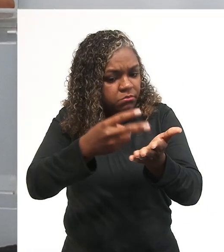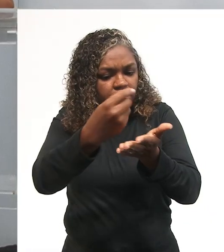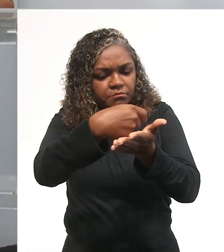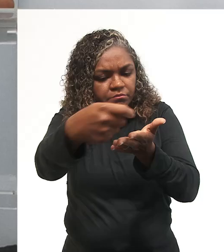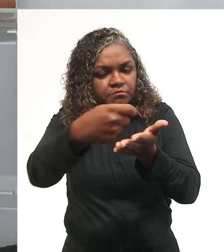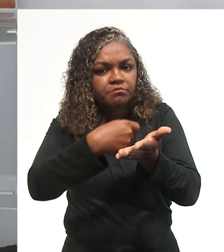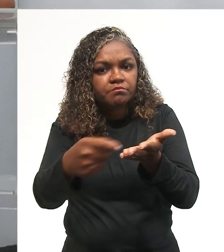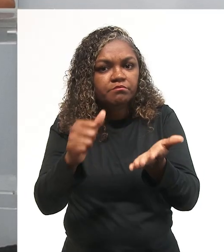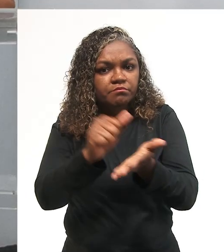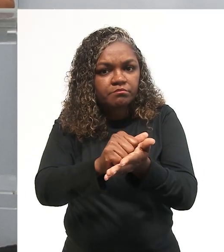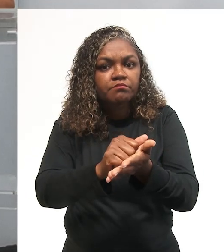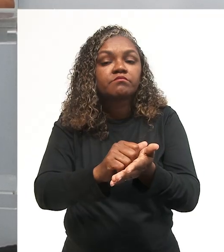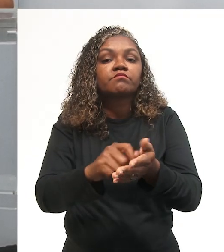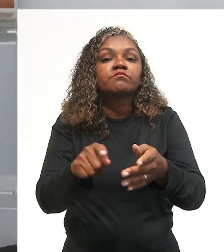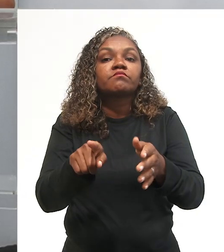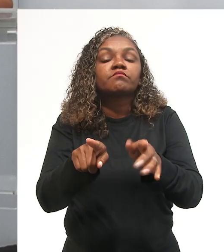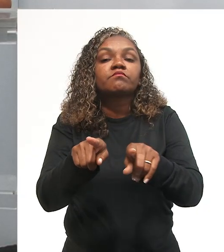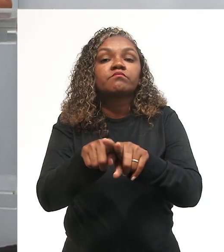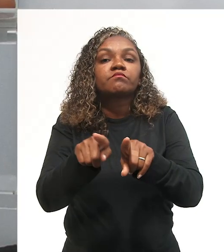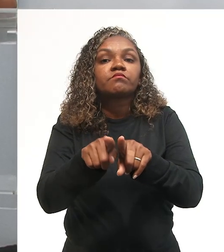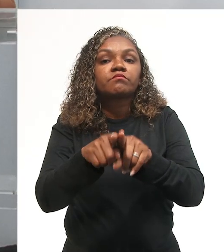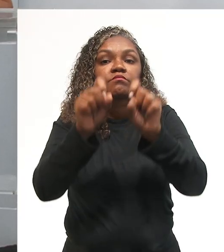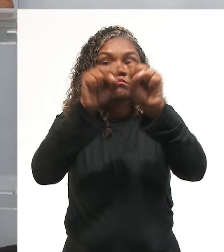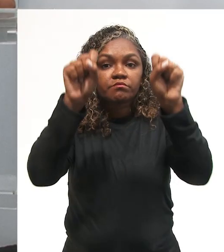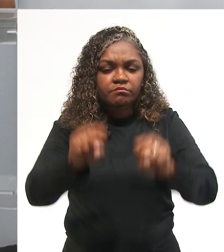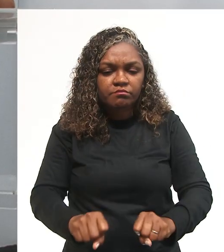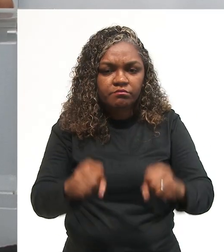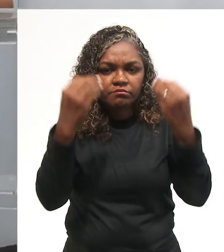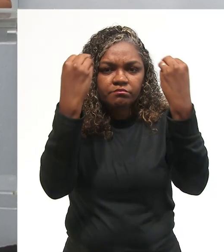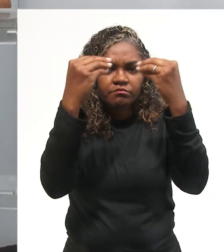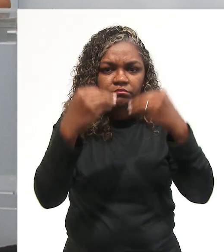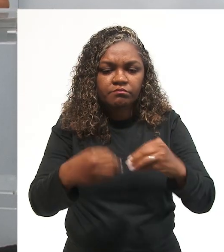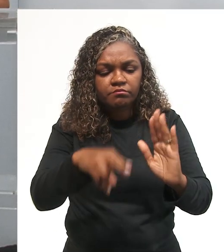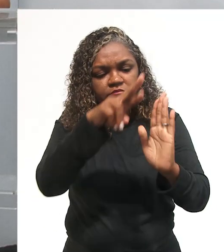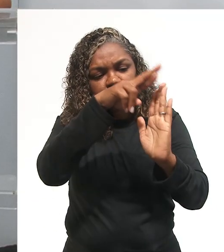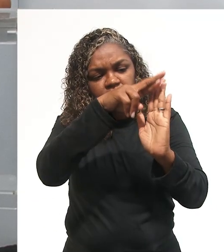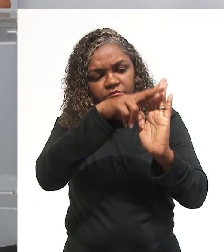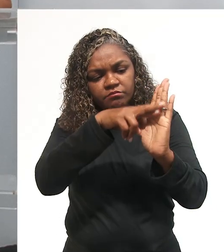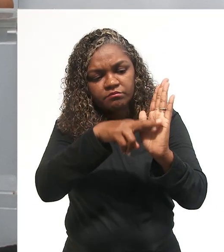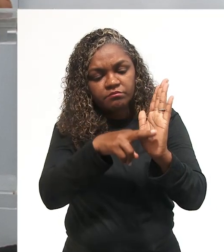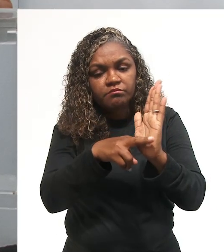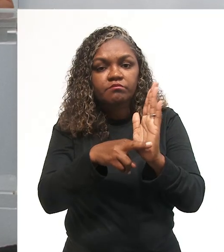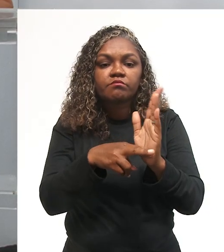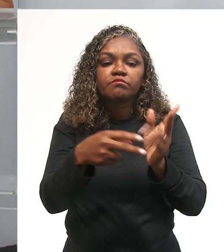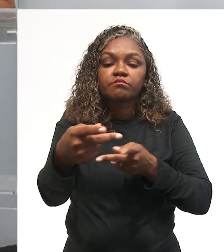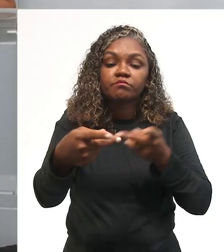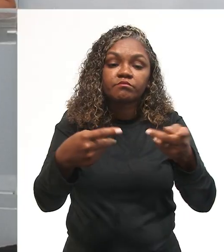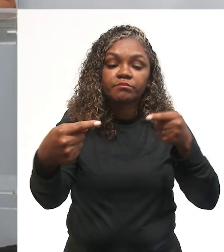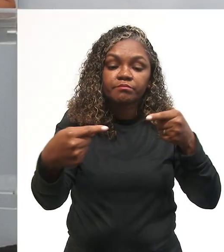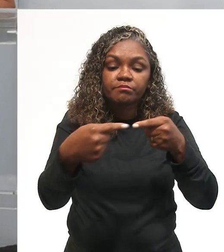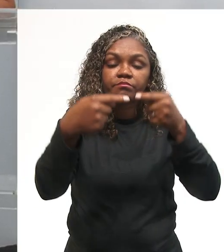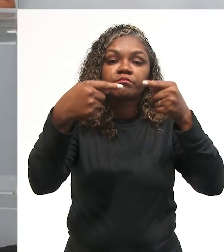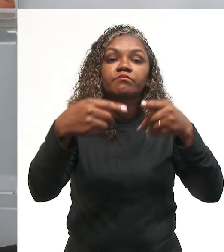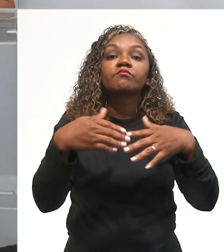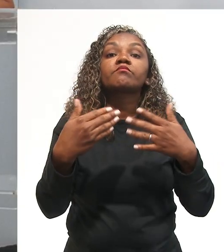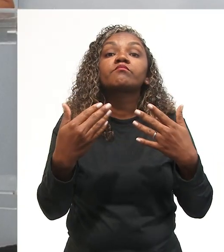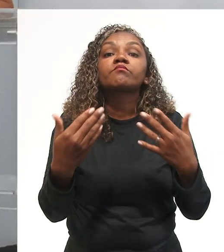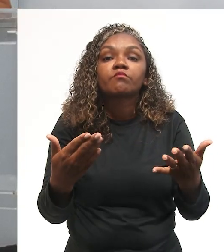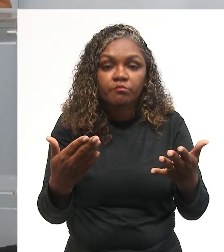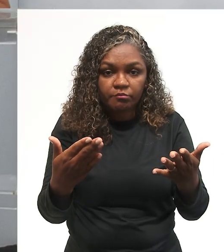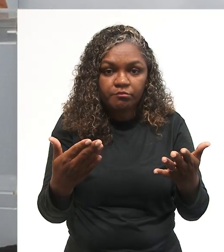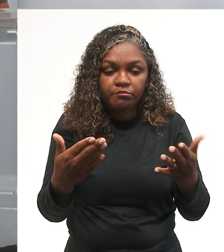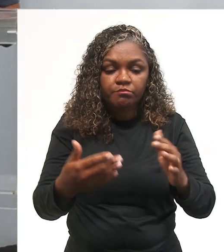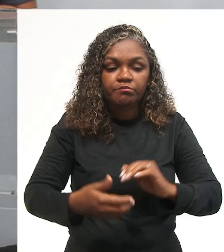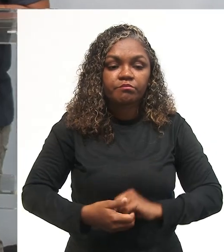diz, registrada e de forma sistemática, qual é o planejamento em relação à pesquisa que se está